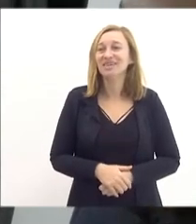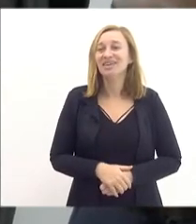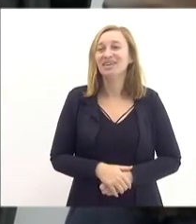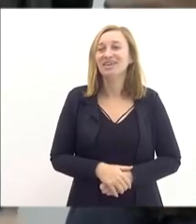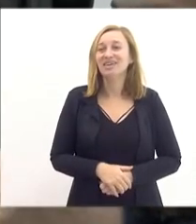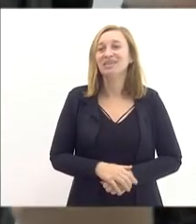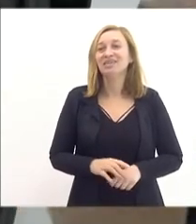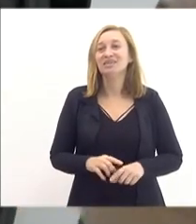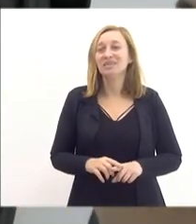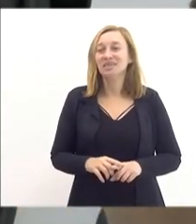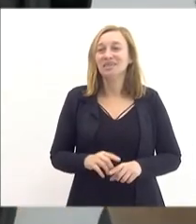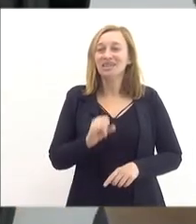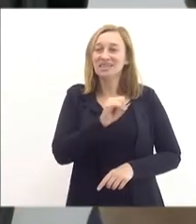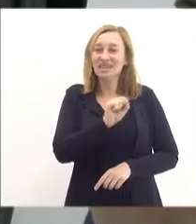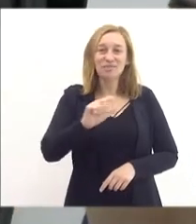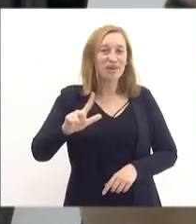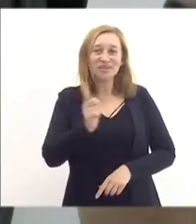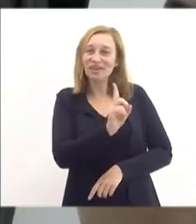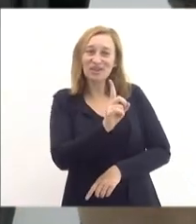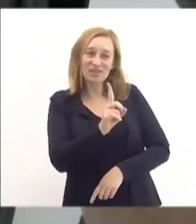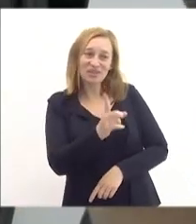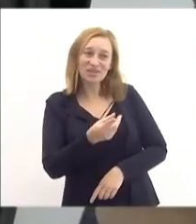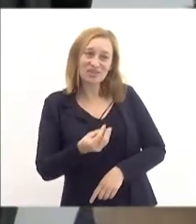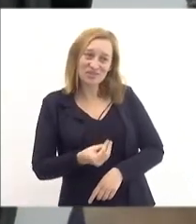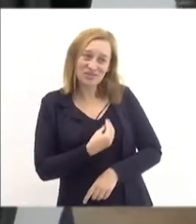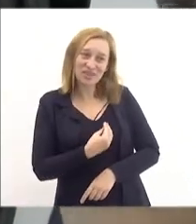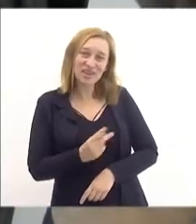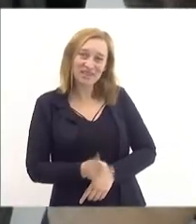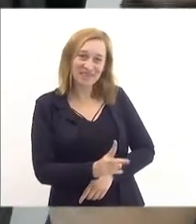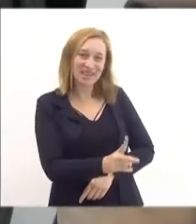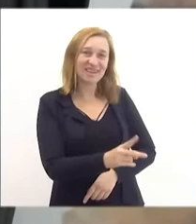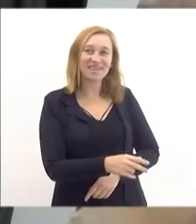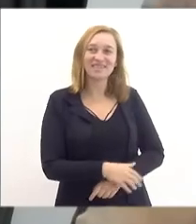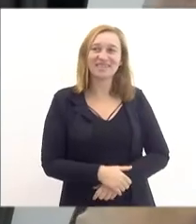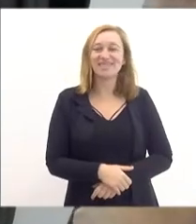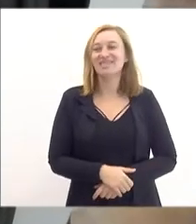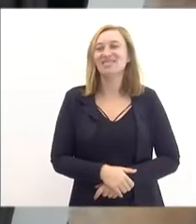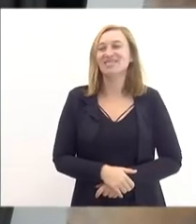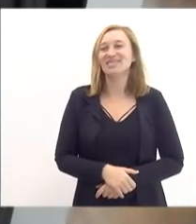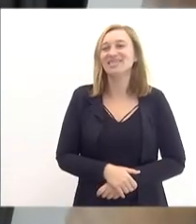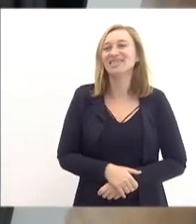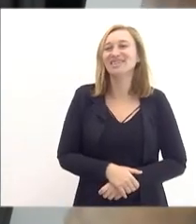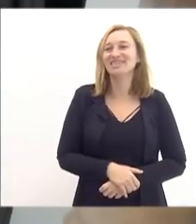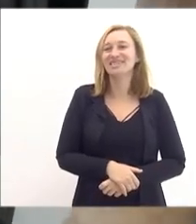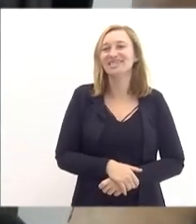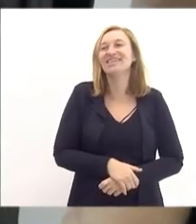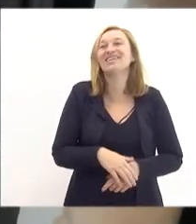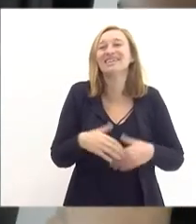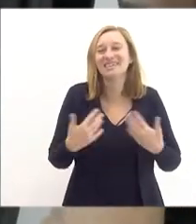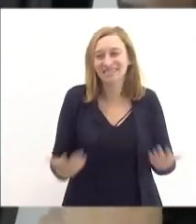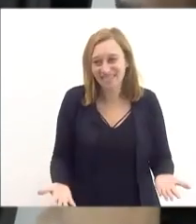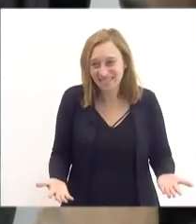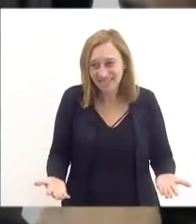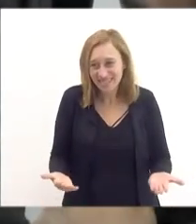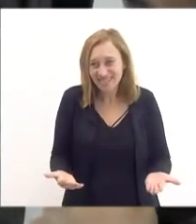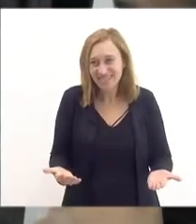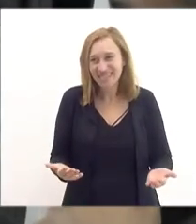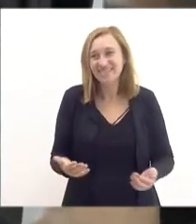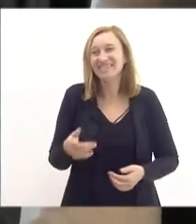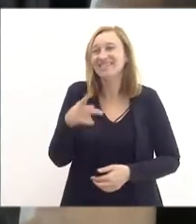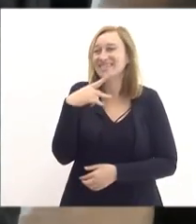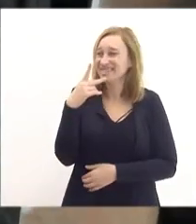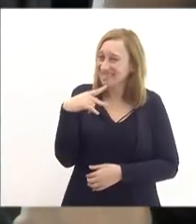A Isabel não, porque vai ficar aqui para sempre, né? Bom, então, estou te